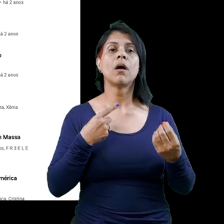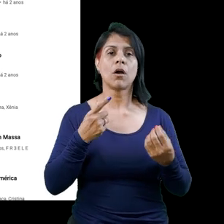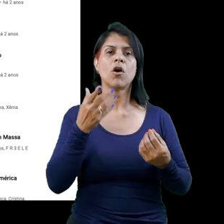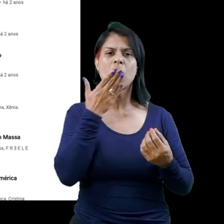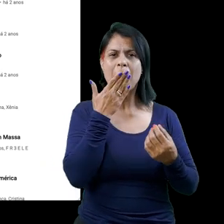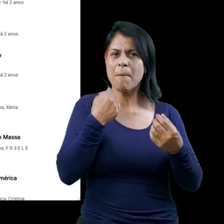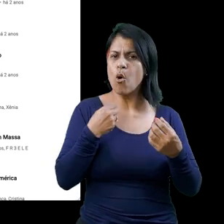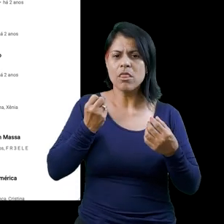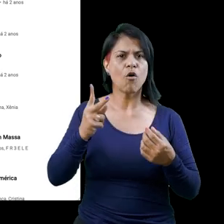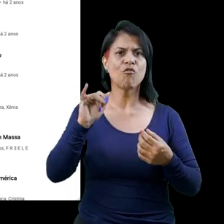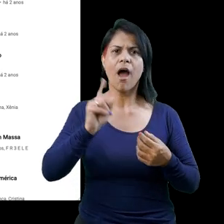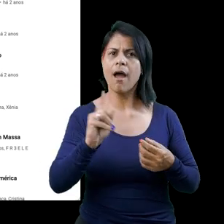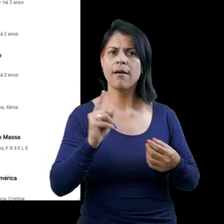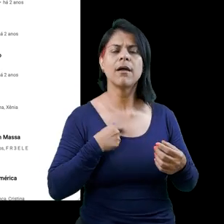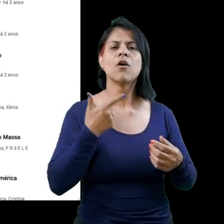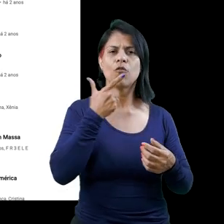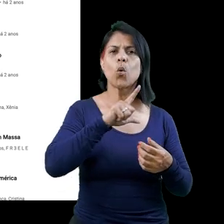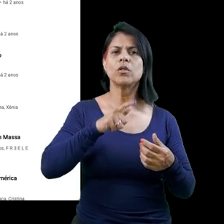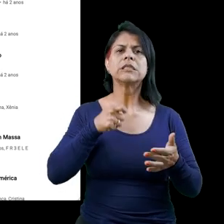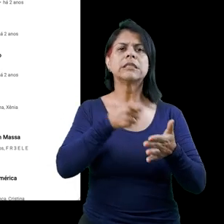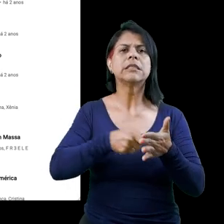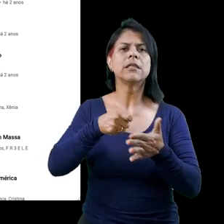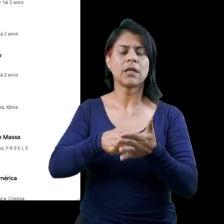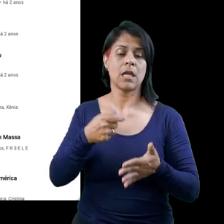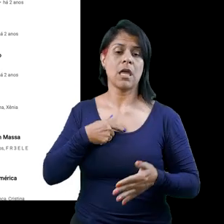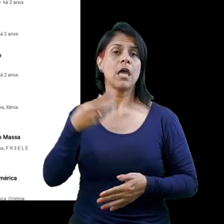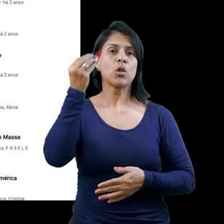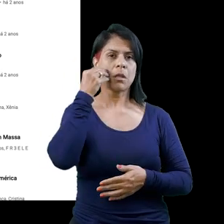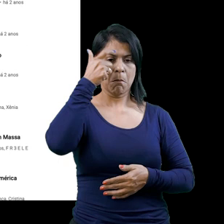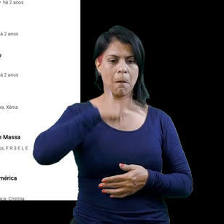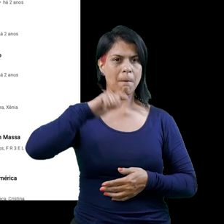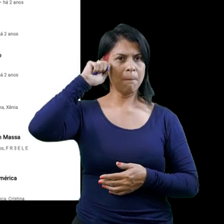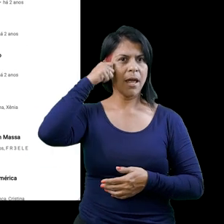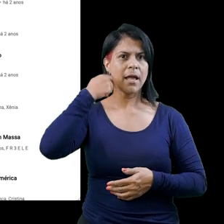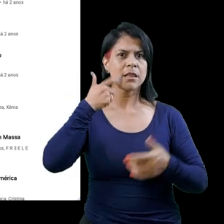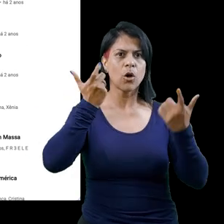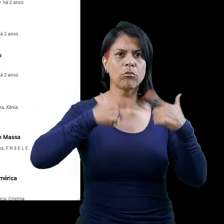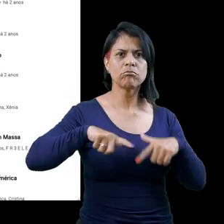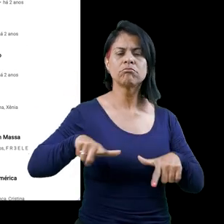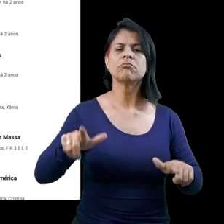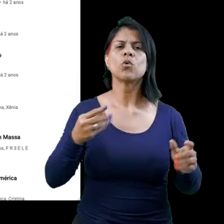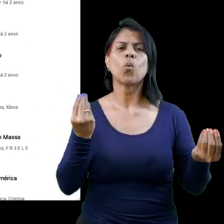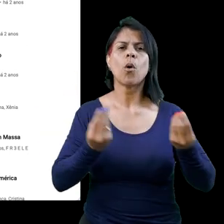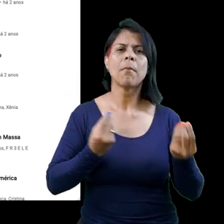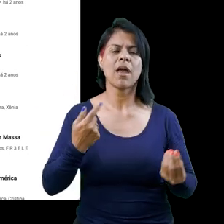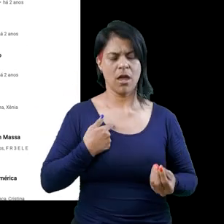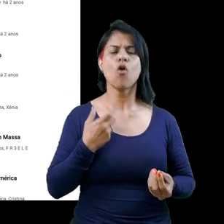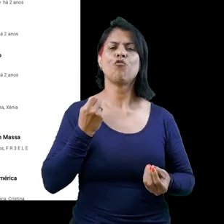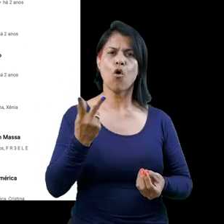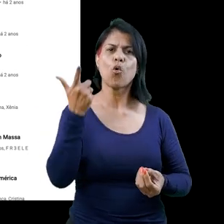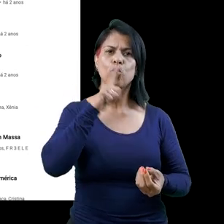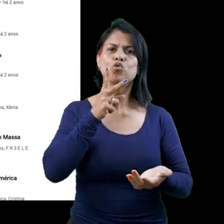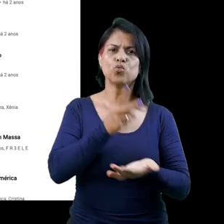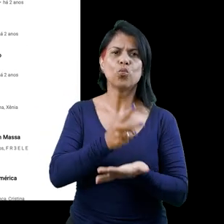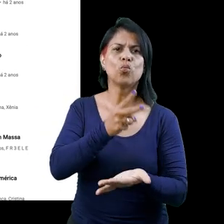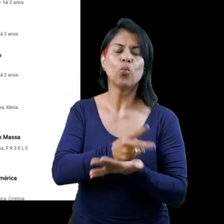pra fazer eu pensar que precisa-se de contrato com uma gravadora. Mas com a preta não me entrega nada como investimento. Pega o crédito, faz de token e chama